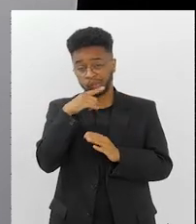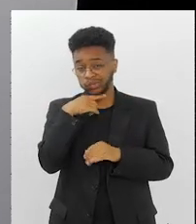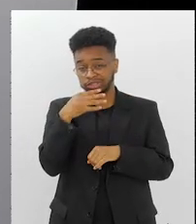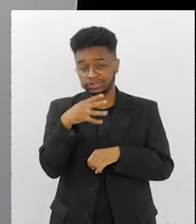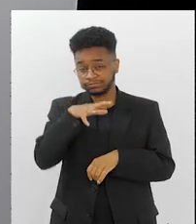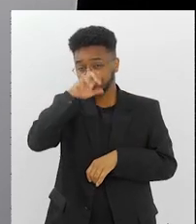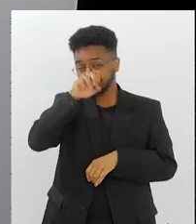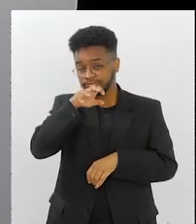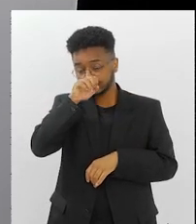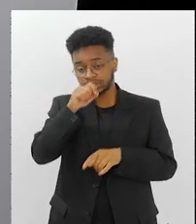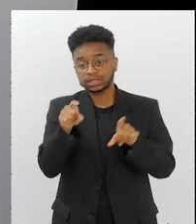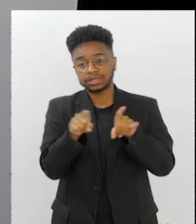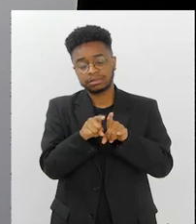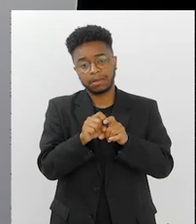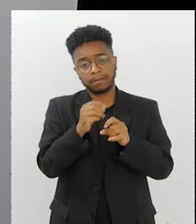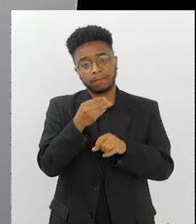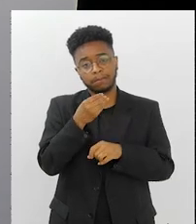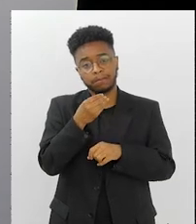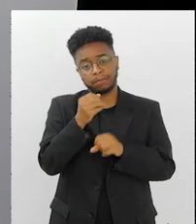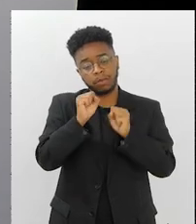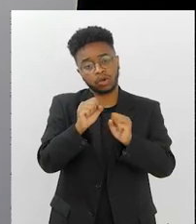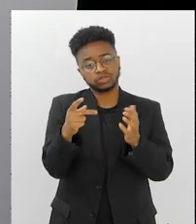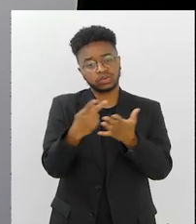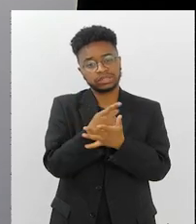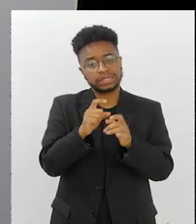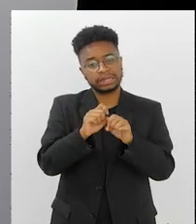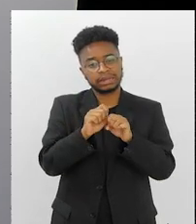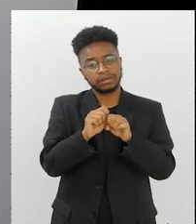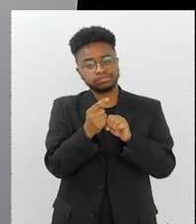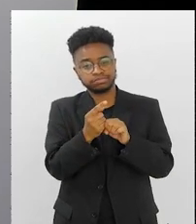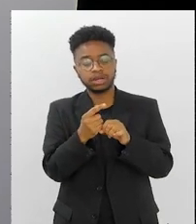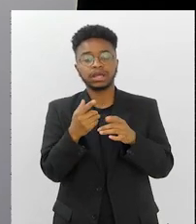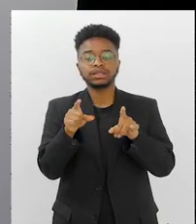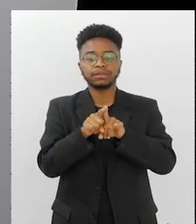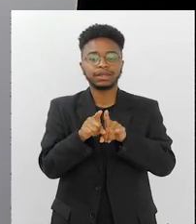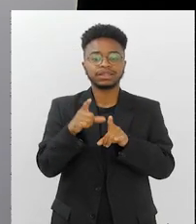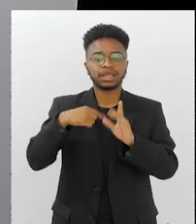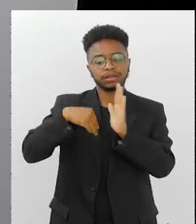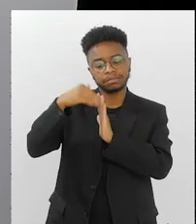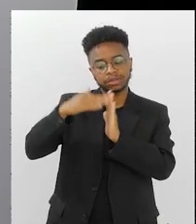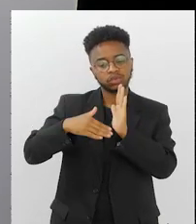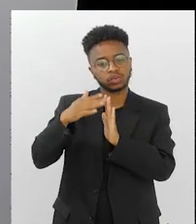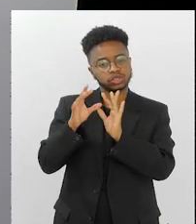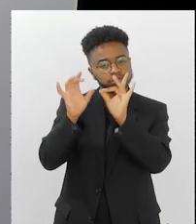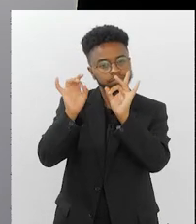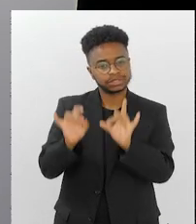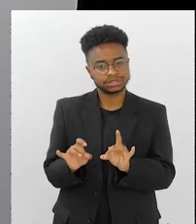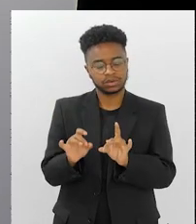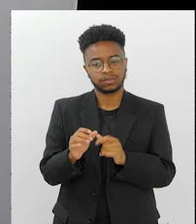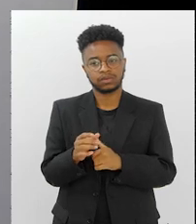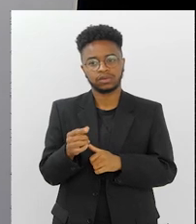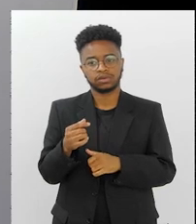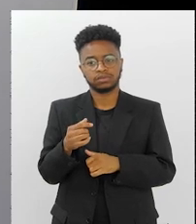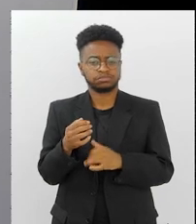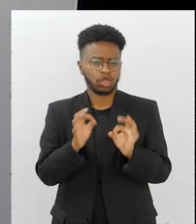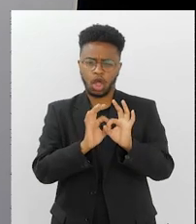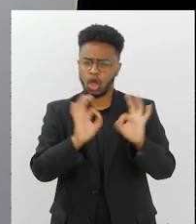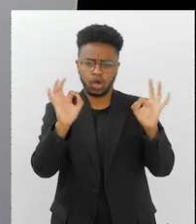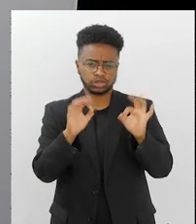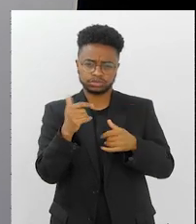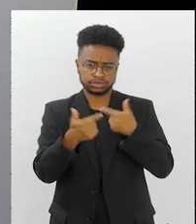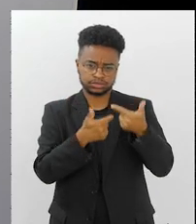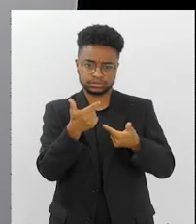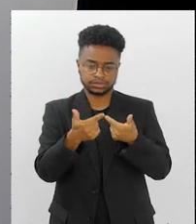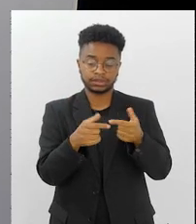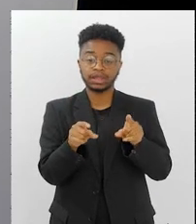aguentar e e podia craquelar e foi uma tinta específica eu também lembro que ficou ótimo esse